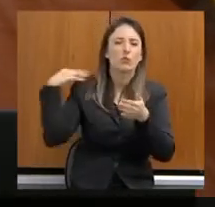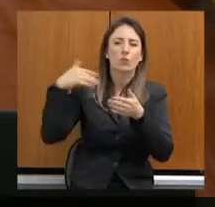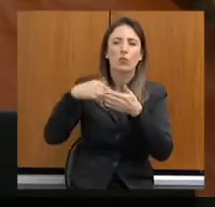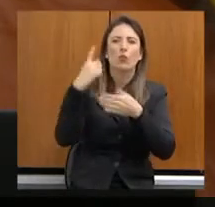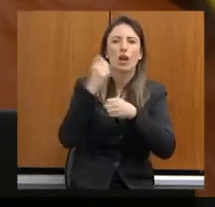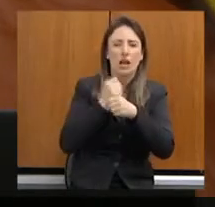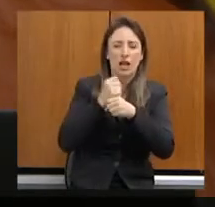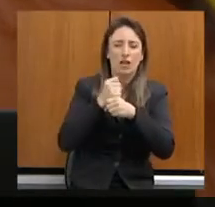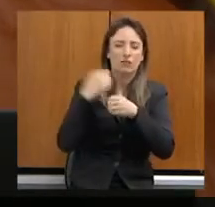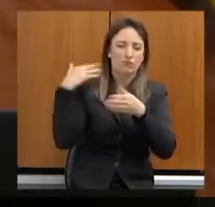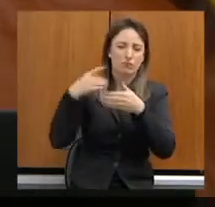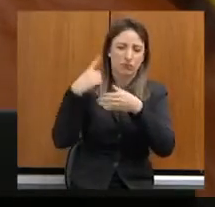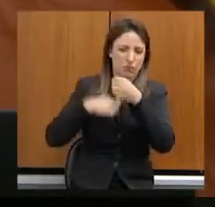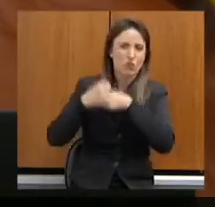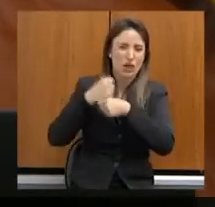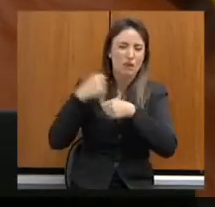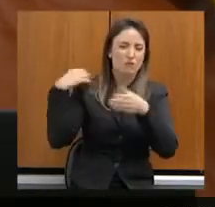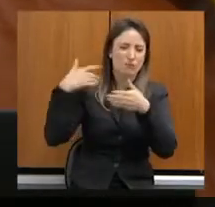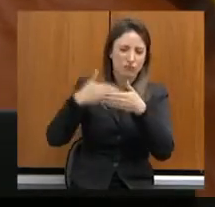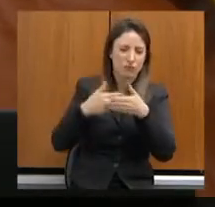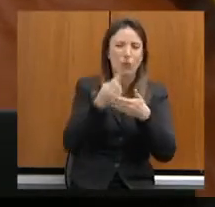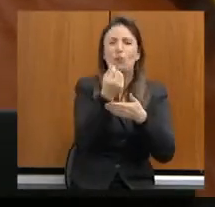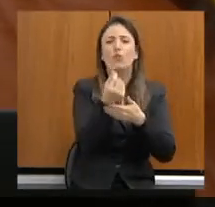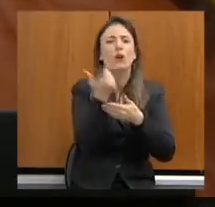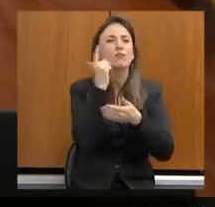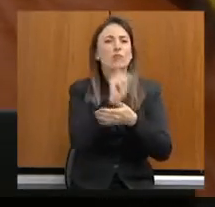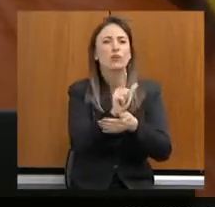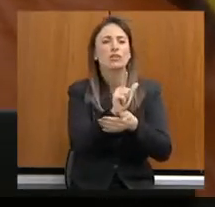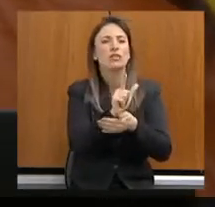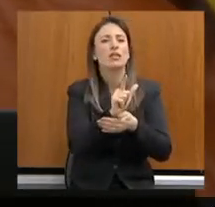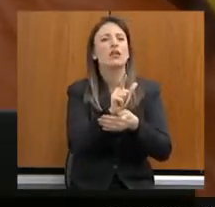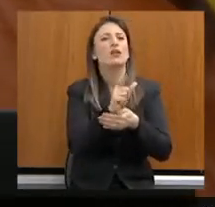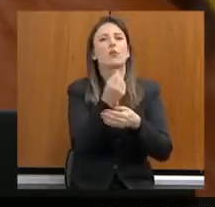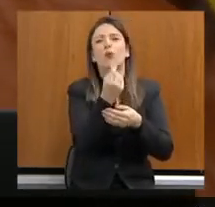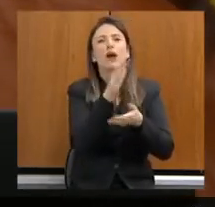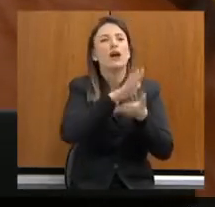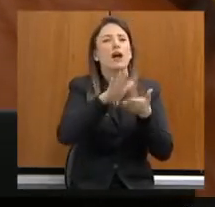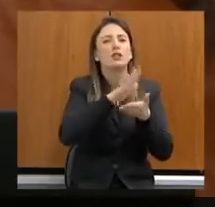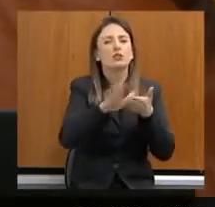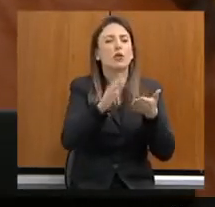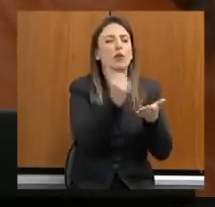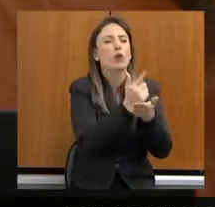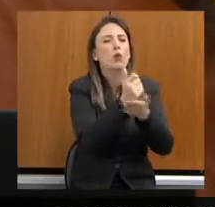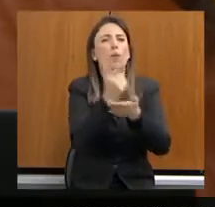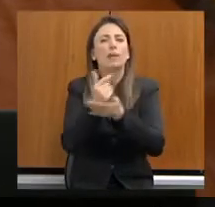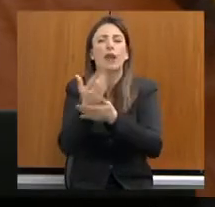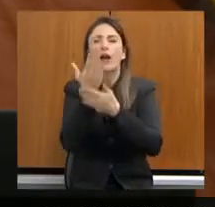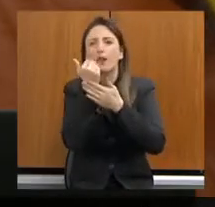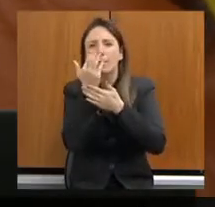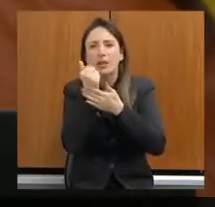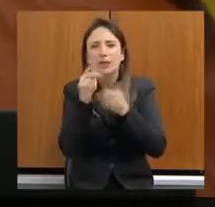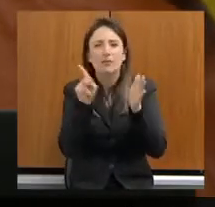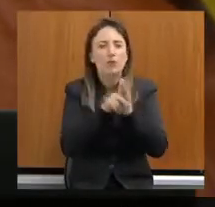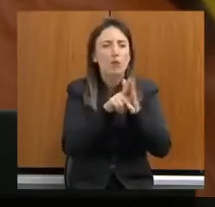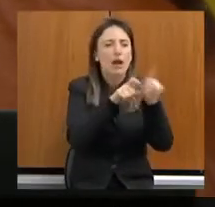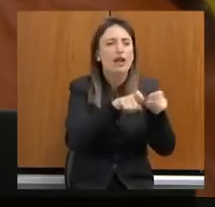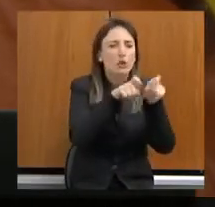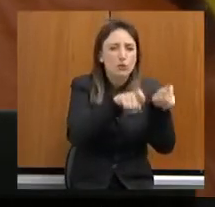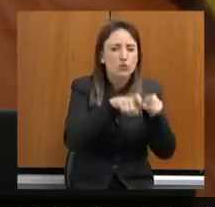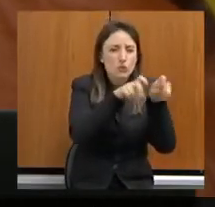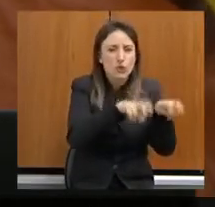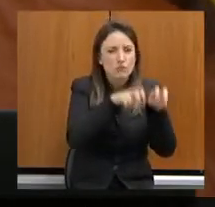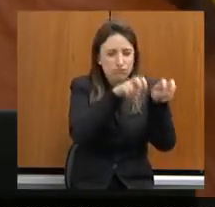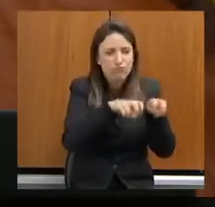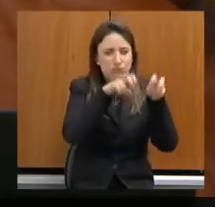na compra de compra direta de alimentos de agriculturas familiares no